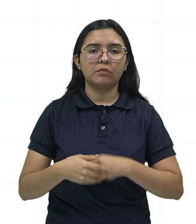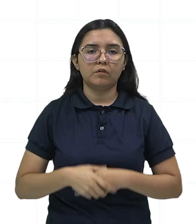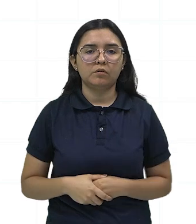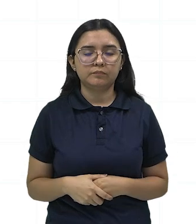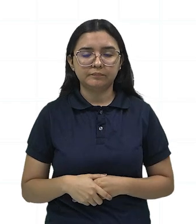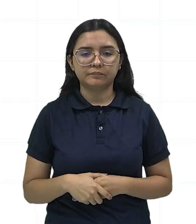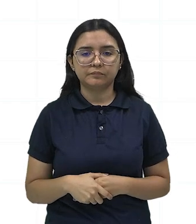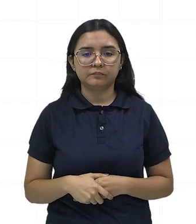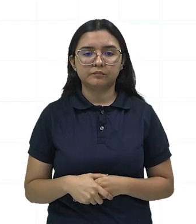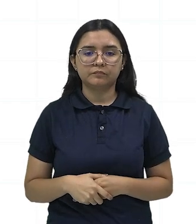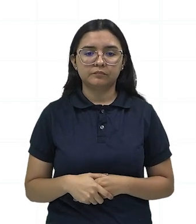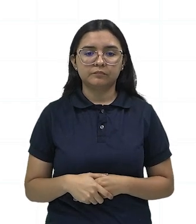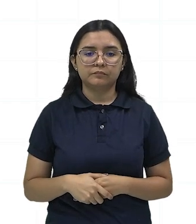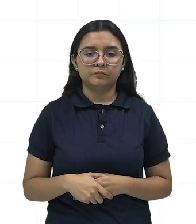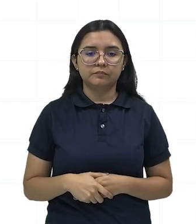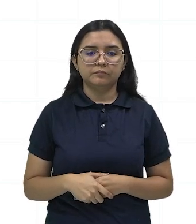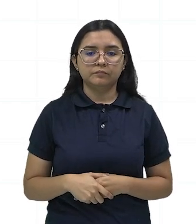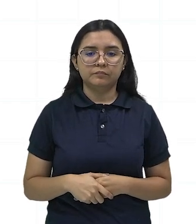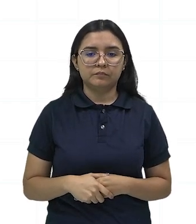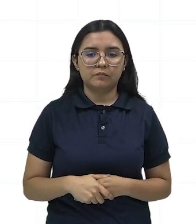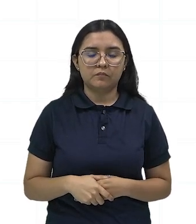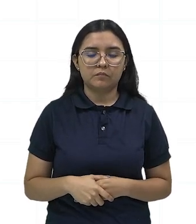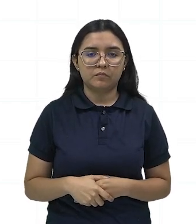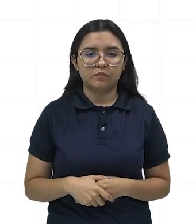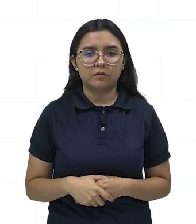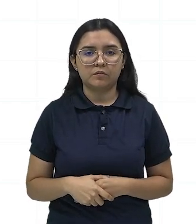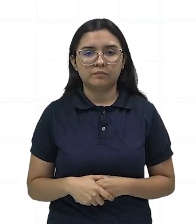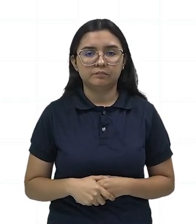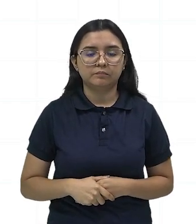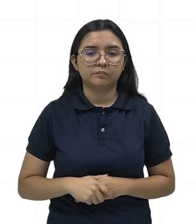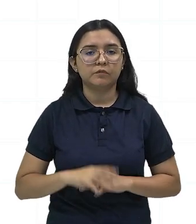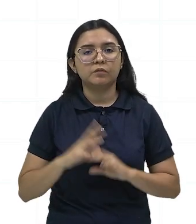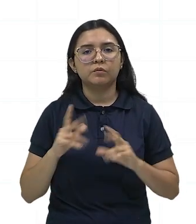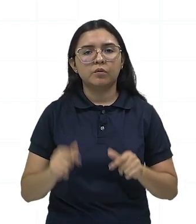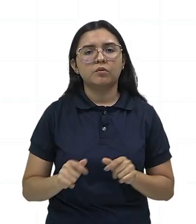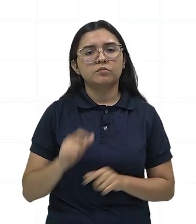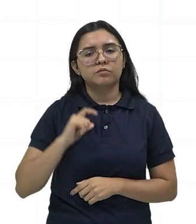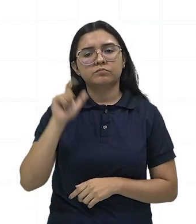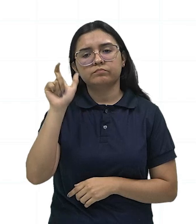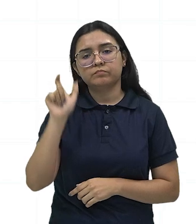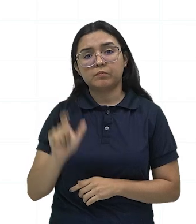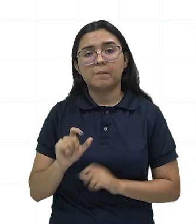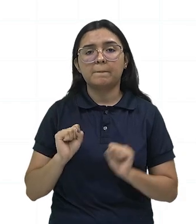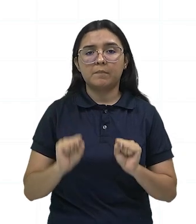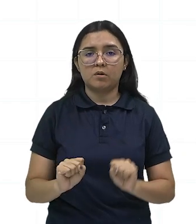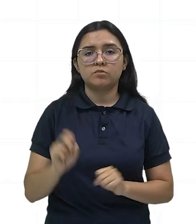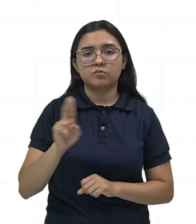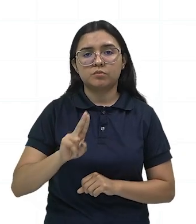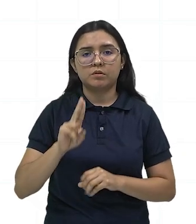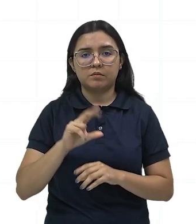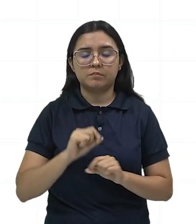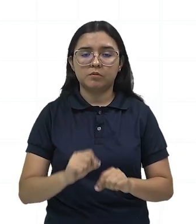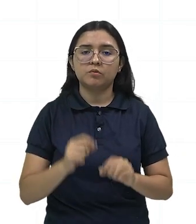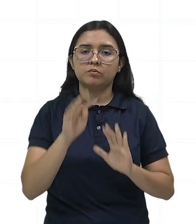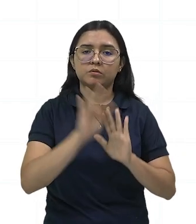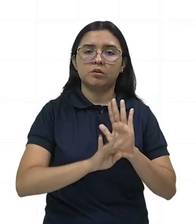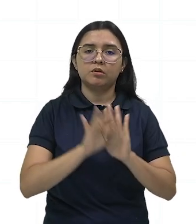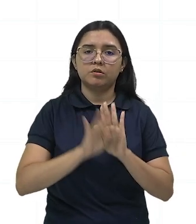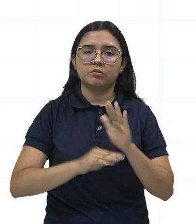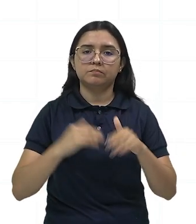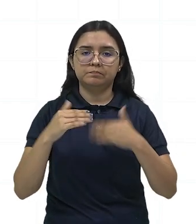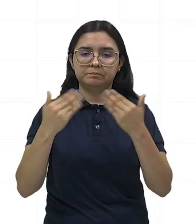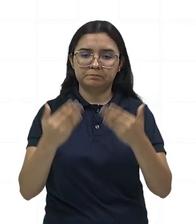inegável, em outras palavras, além desse fator, todos esses são termos que eu posso utilizar para dar progressão ao meu texto. Um